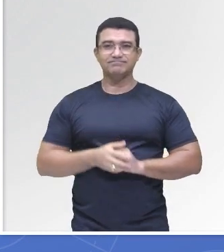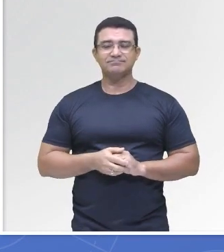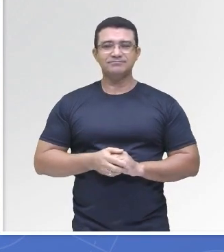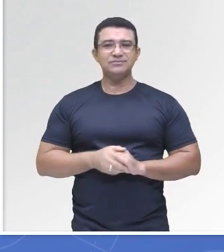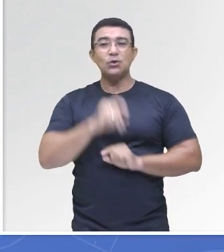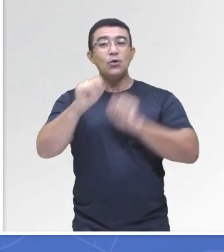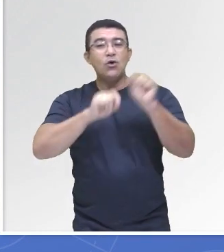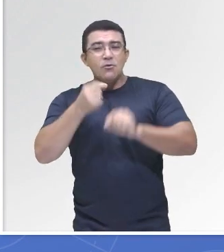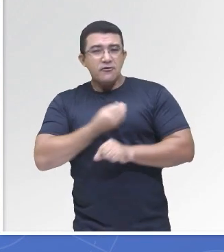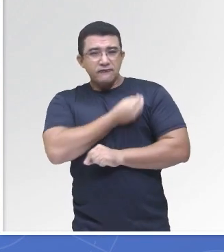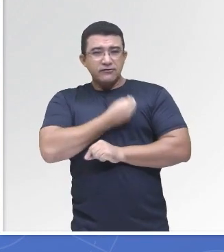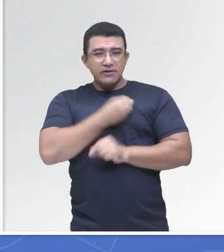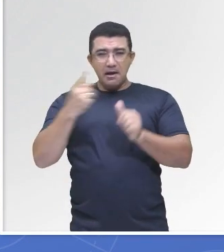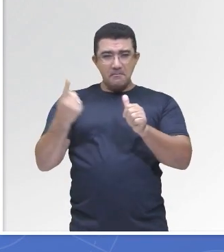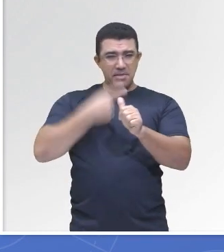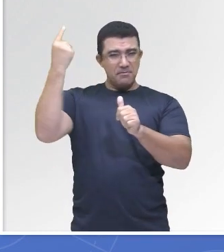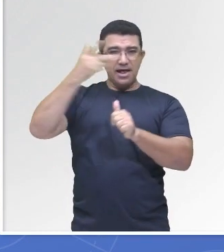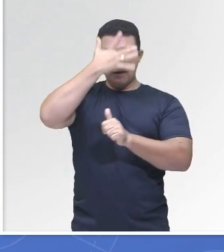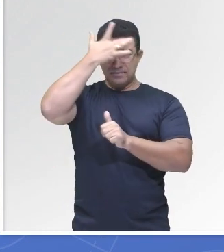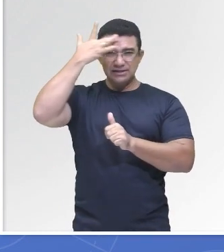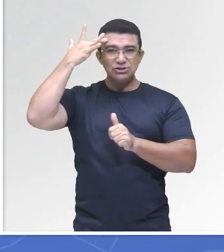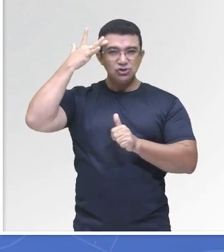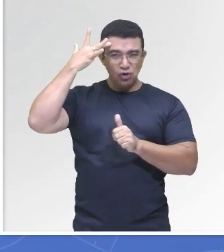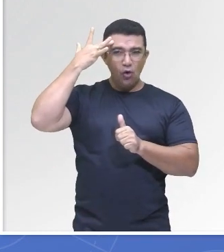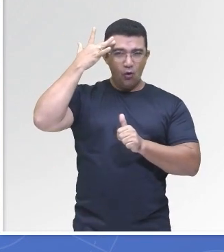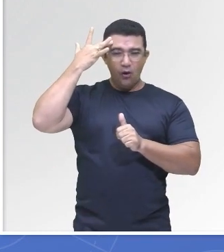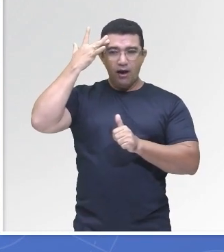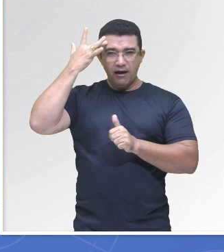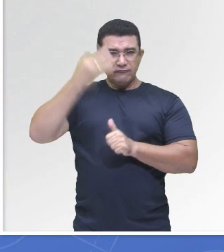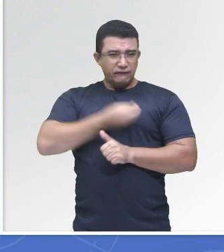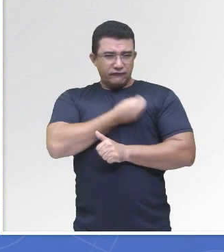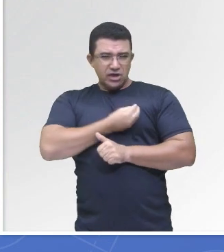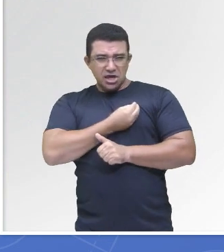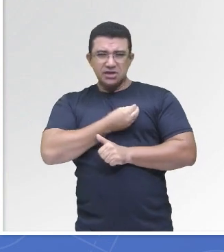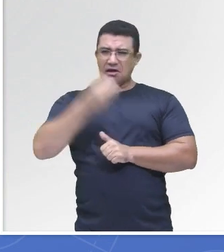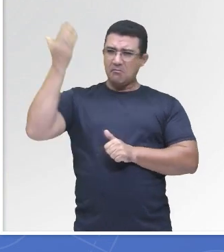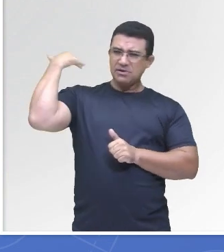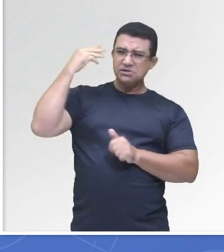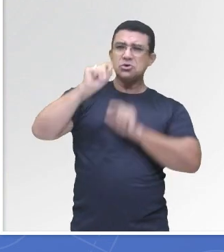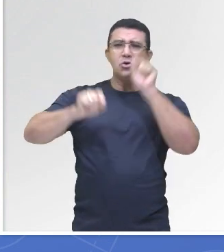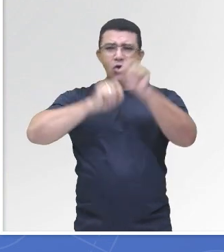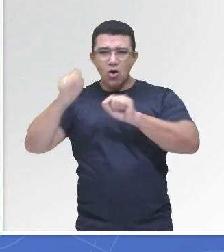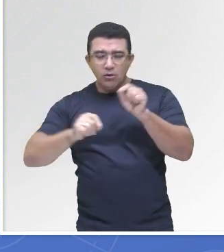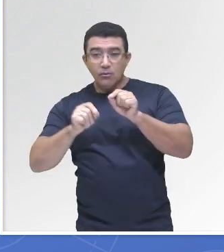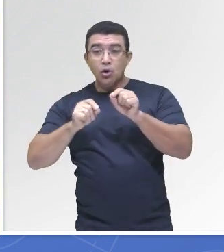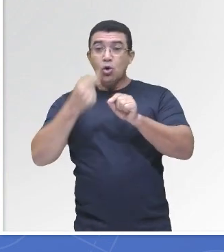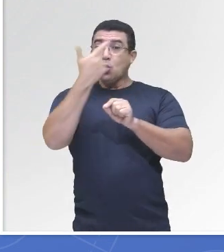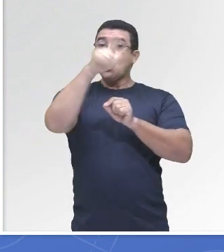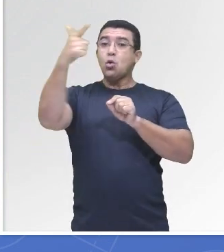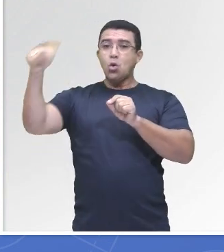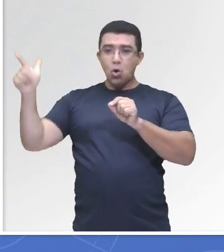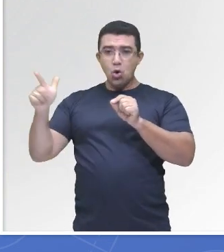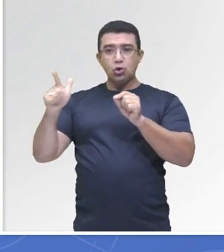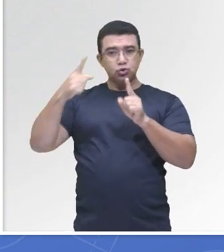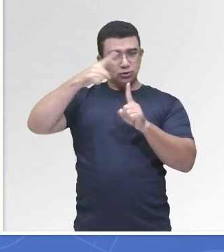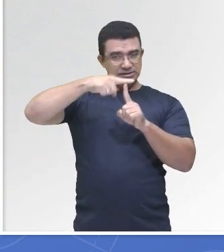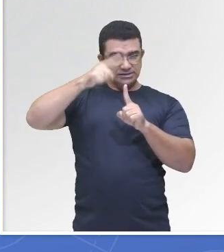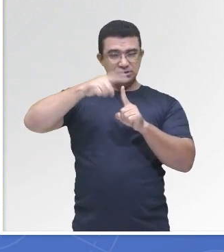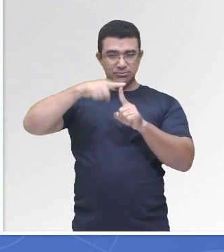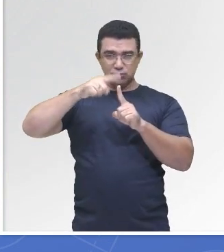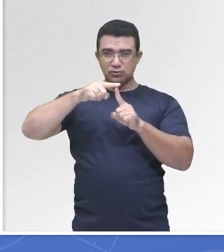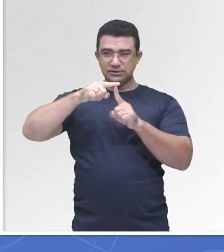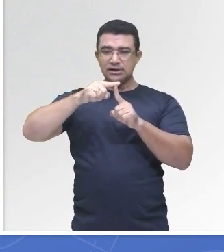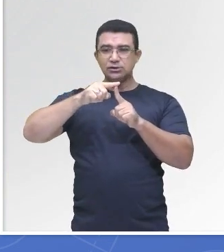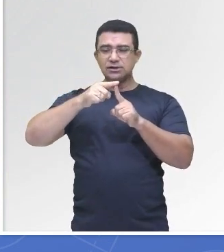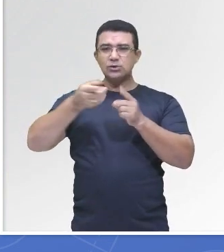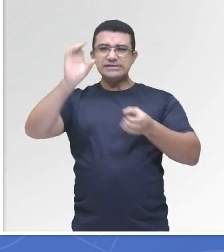esses primeiros seres humanos, a gente recorre a outras ciências, certo? Os historiadores, eles se valem da ajuda dos paleontólogos, que